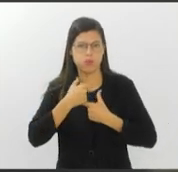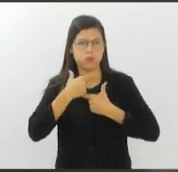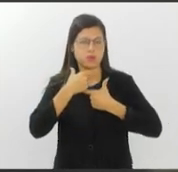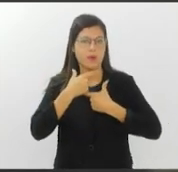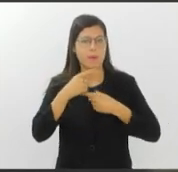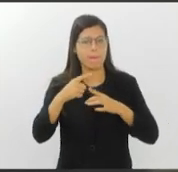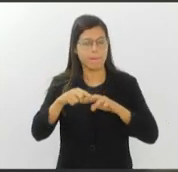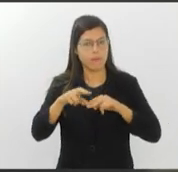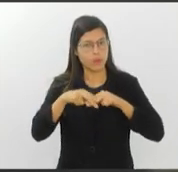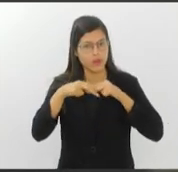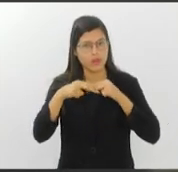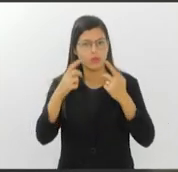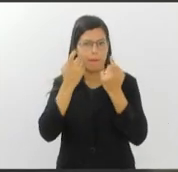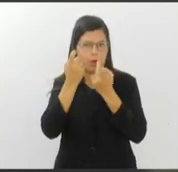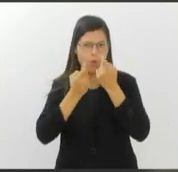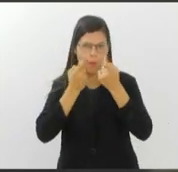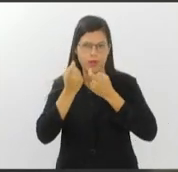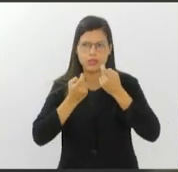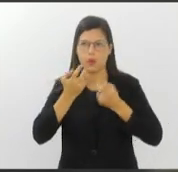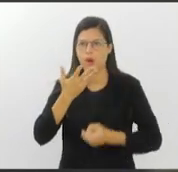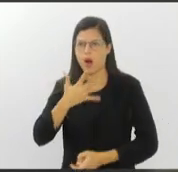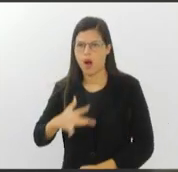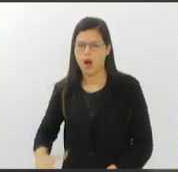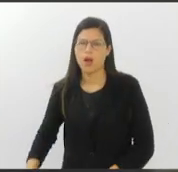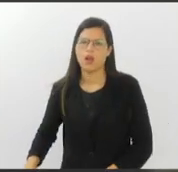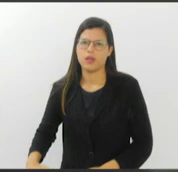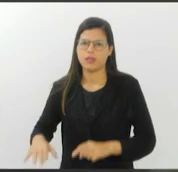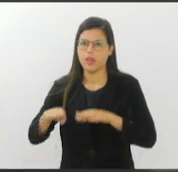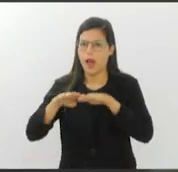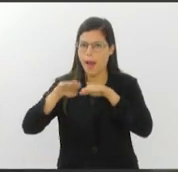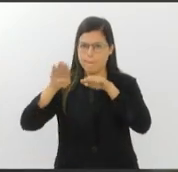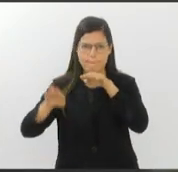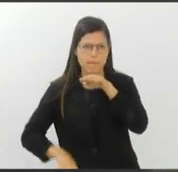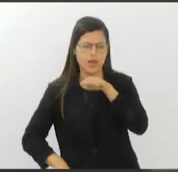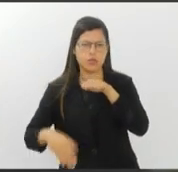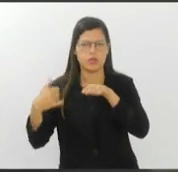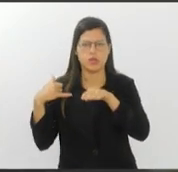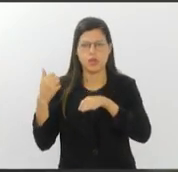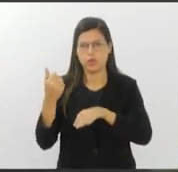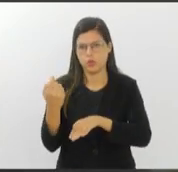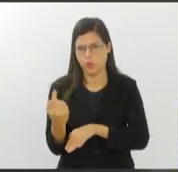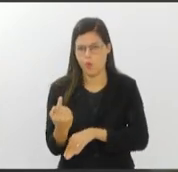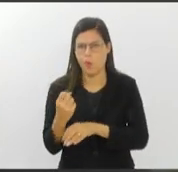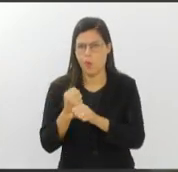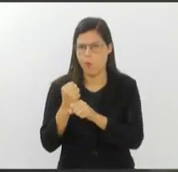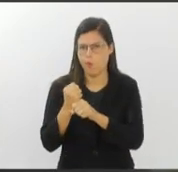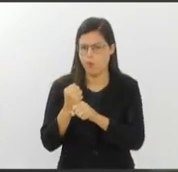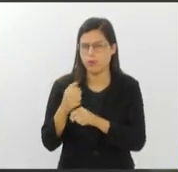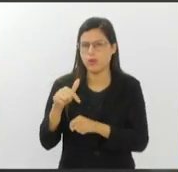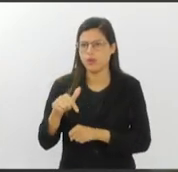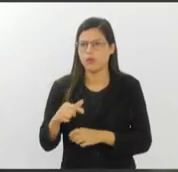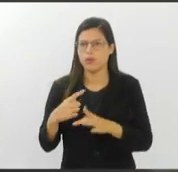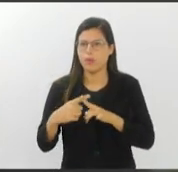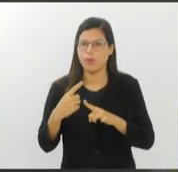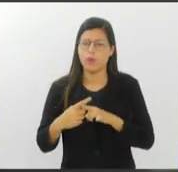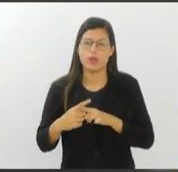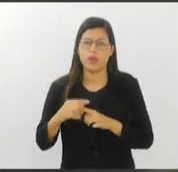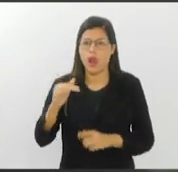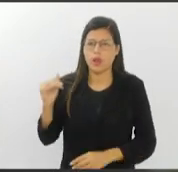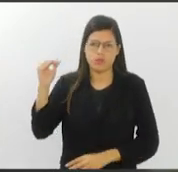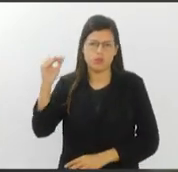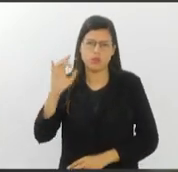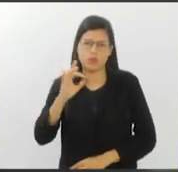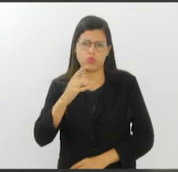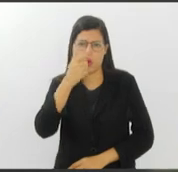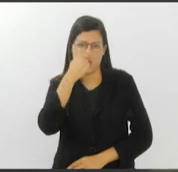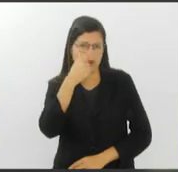com as crianças pequenas, principalmente as menores de 1 ano. O que num adulto imunocompetente pode ser só um resfriado comum,